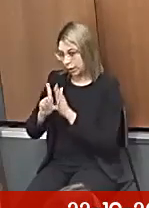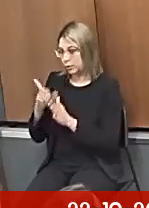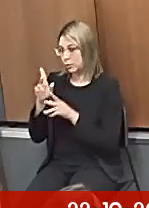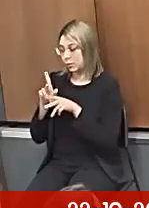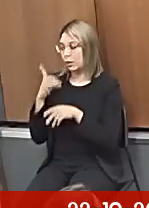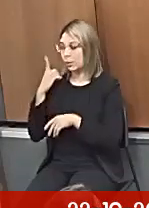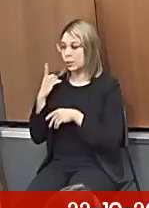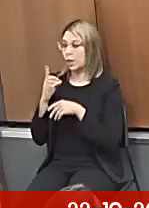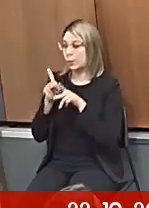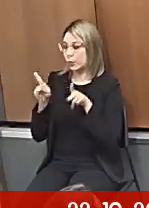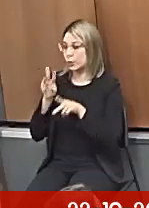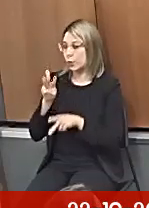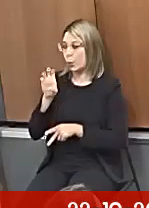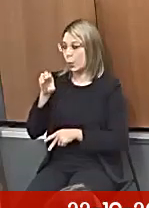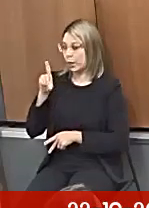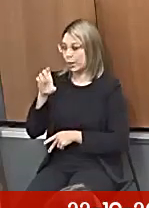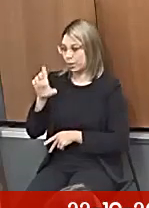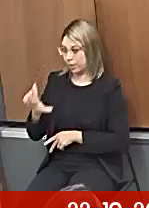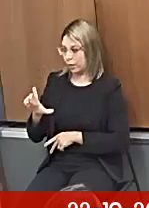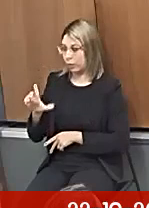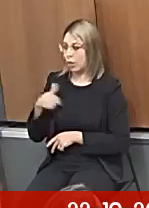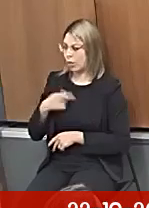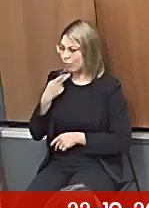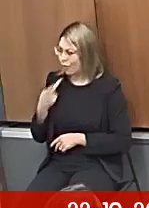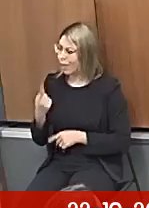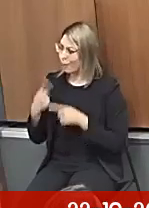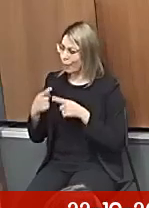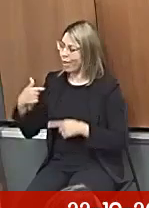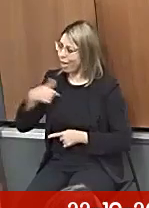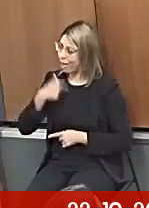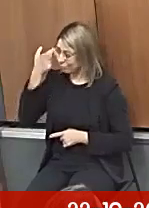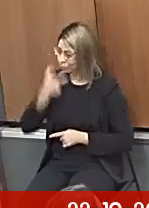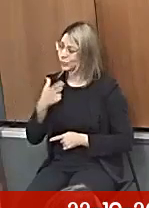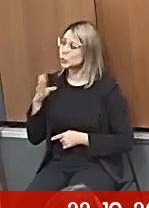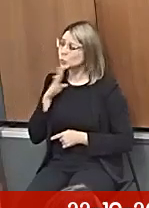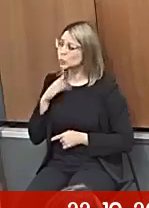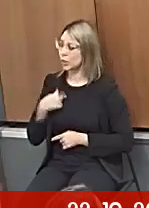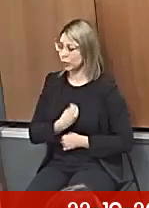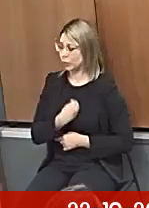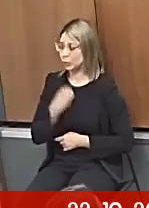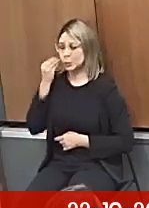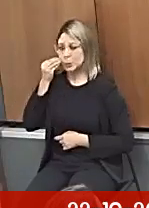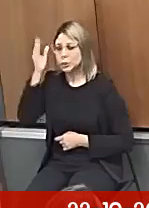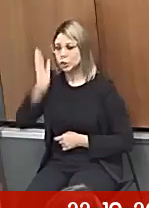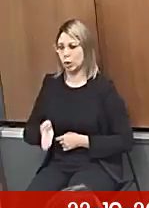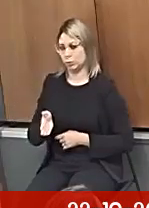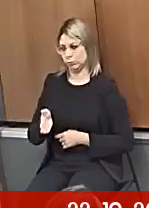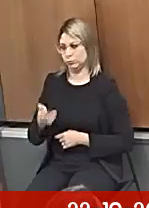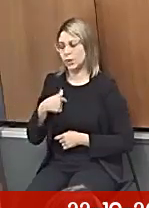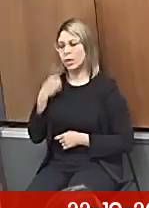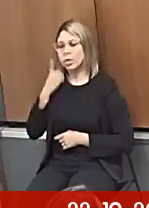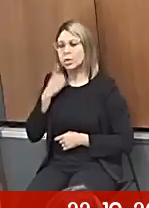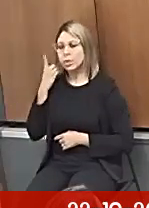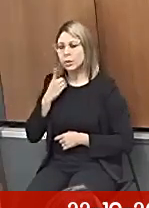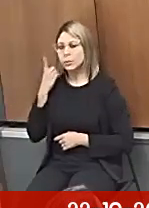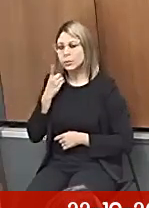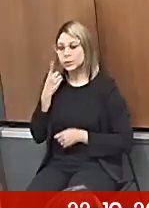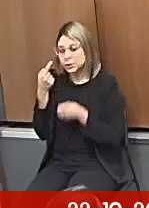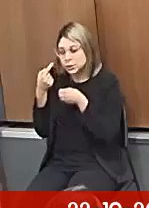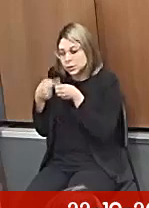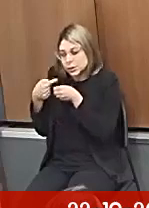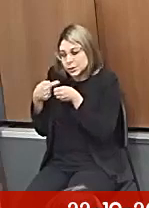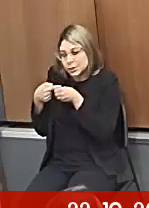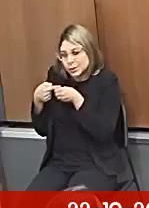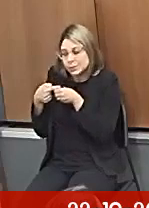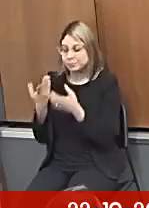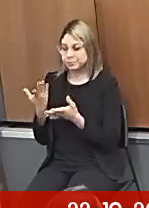professor Wendel, porque eu estou falando com conhecimento de causa, porque eu vivi isso. Eu sou um deputado do interior,